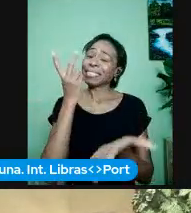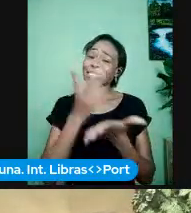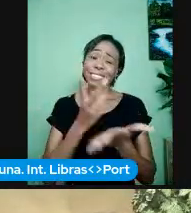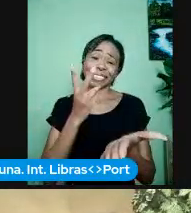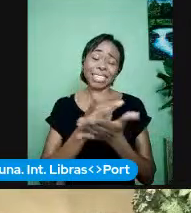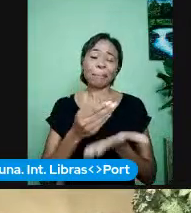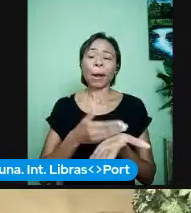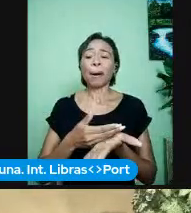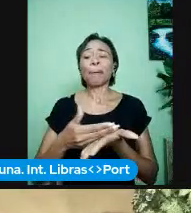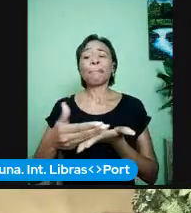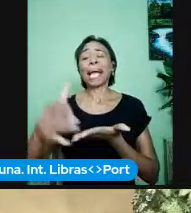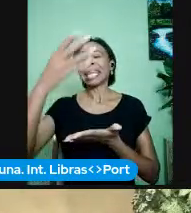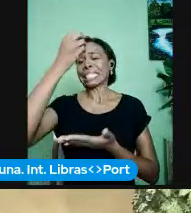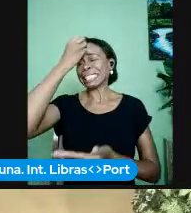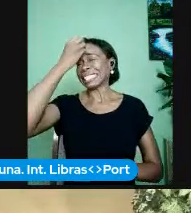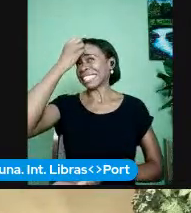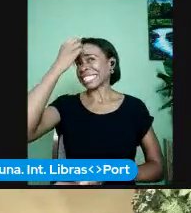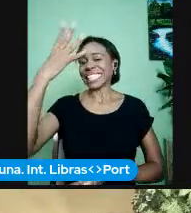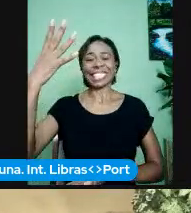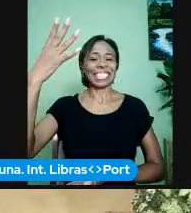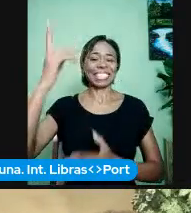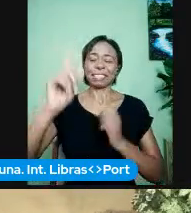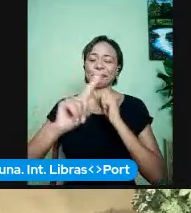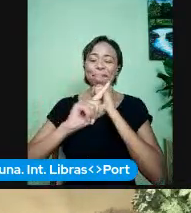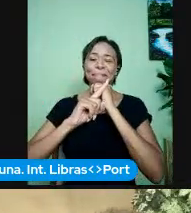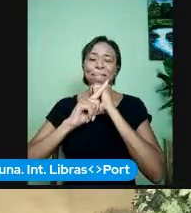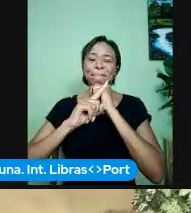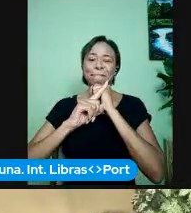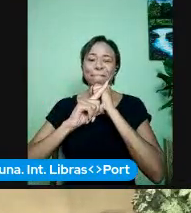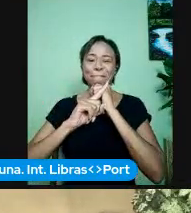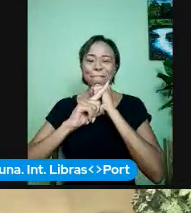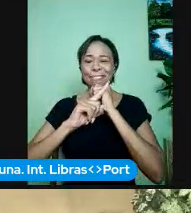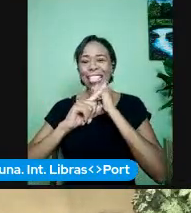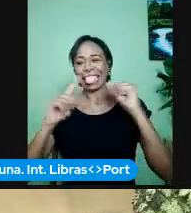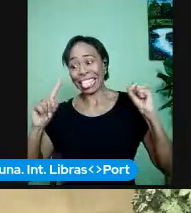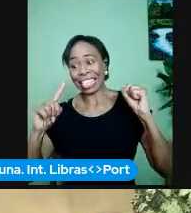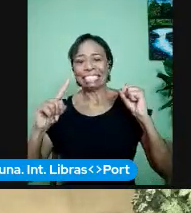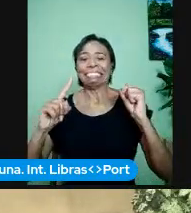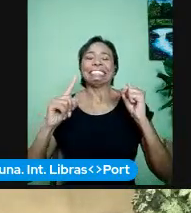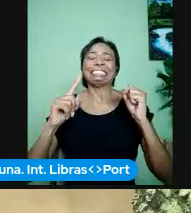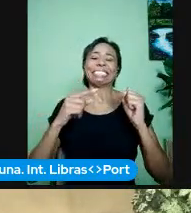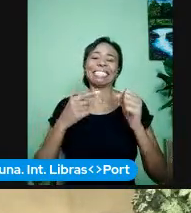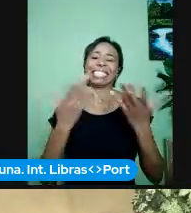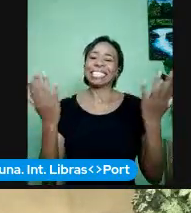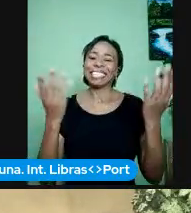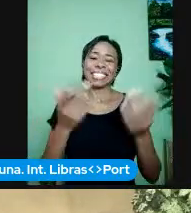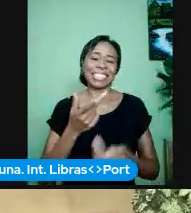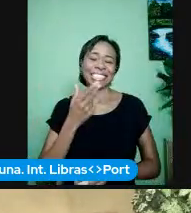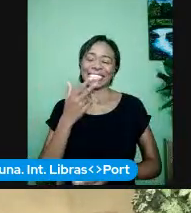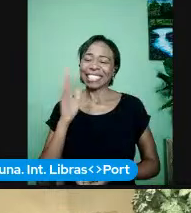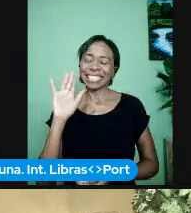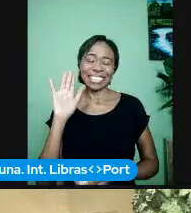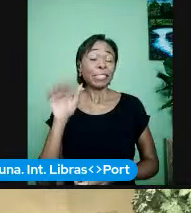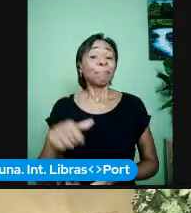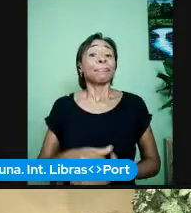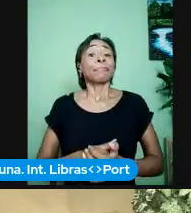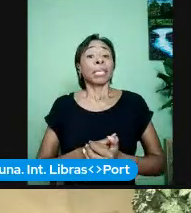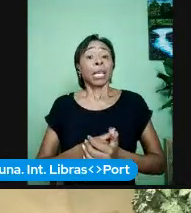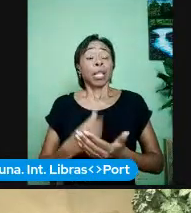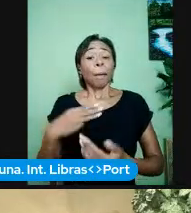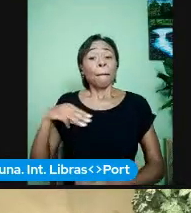microfone desligado, parece uma coisa, né? Mas deixa,